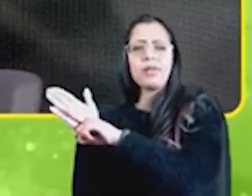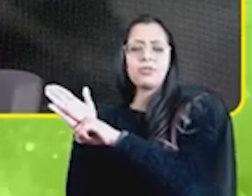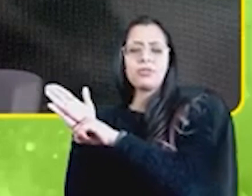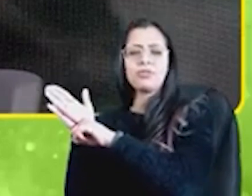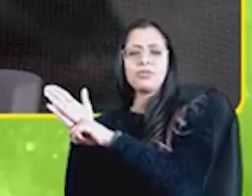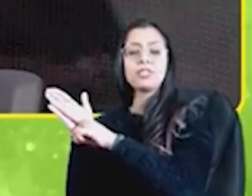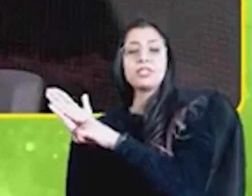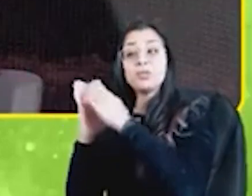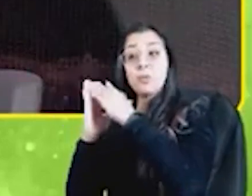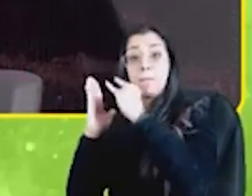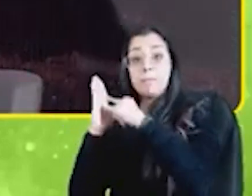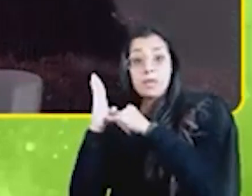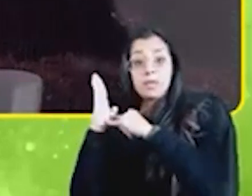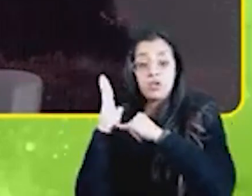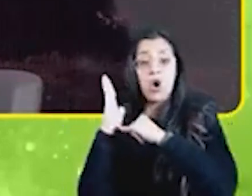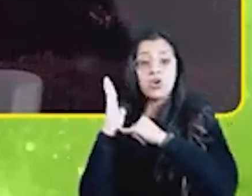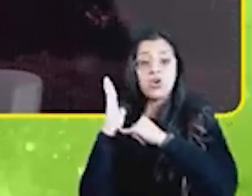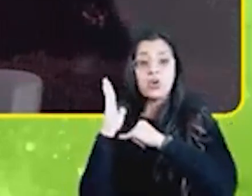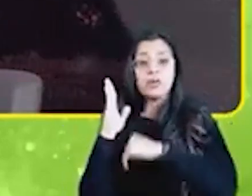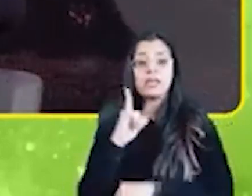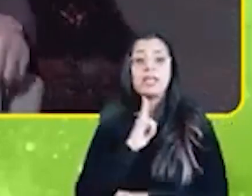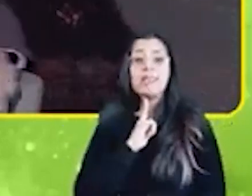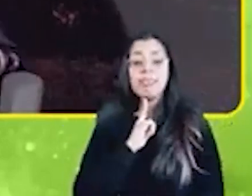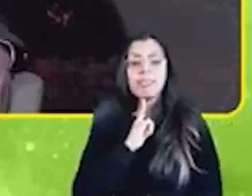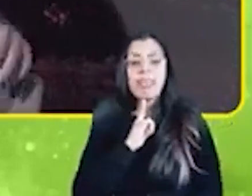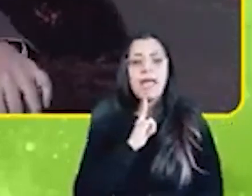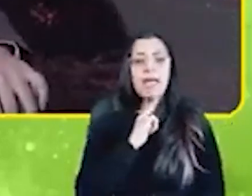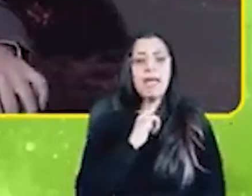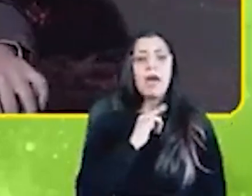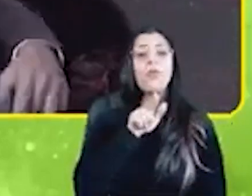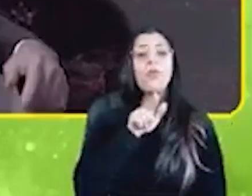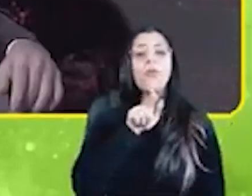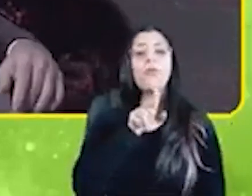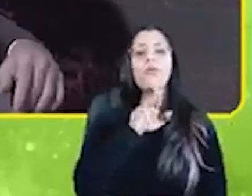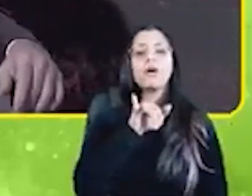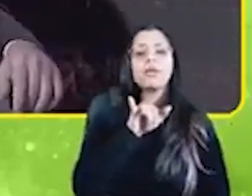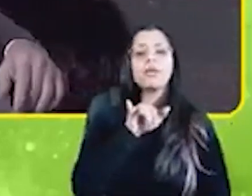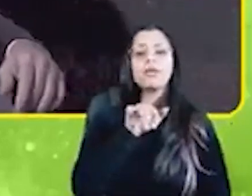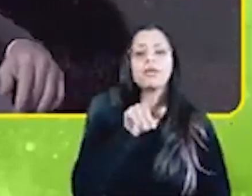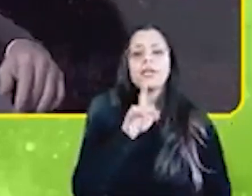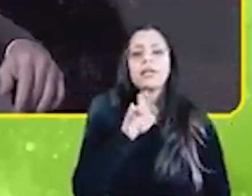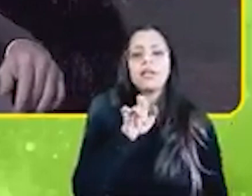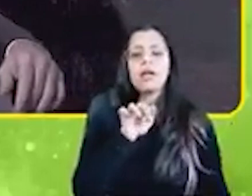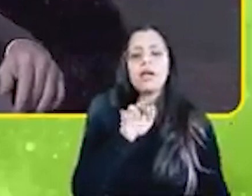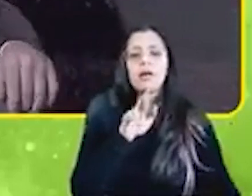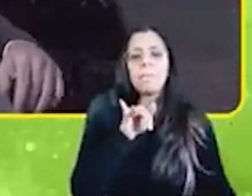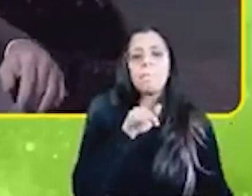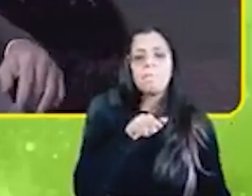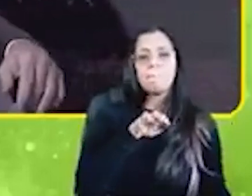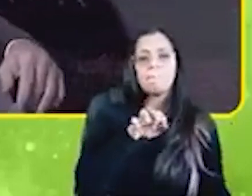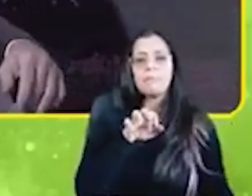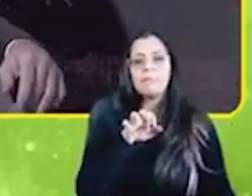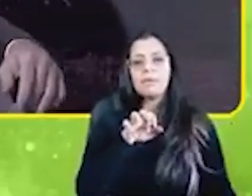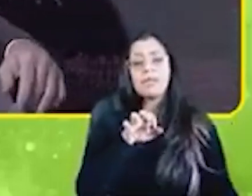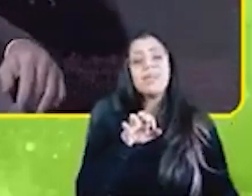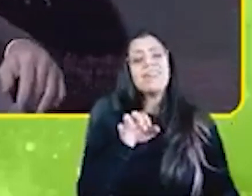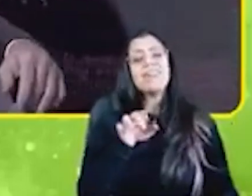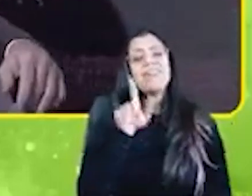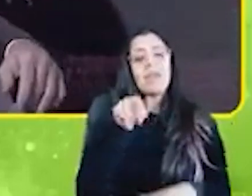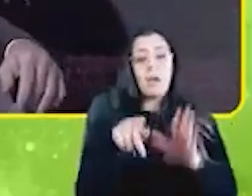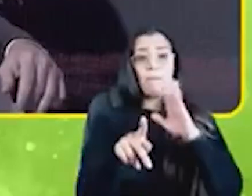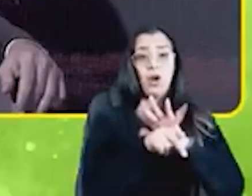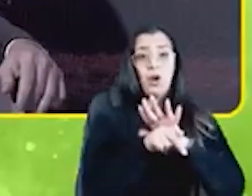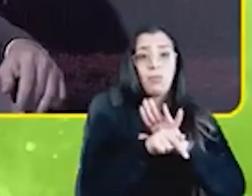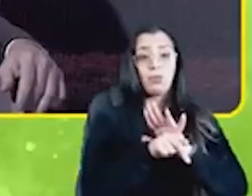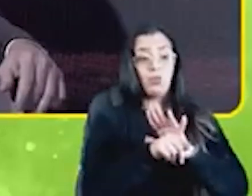estamos aqui com Paulo o diretor do Departamento de clima o Guilherme Belli o diretor do Departamento de relações internacionais que coordenam essa